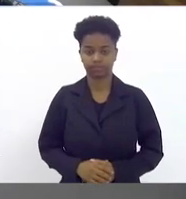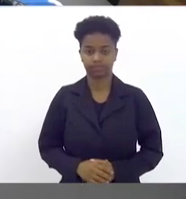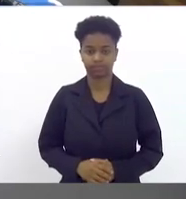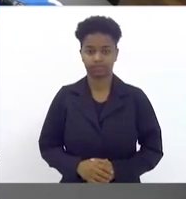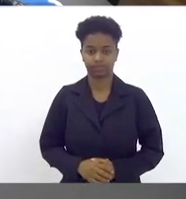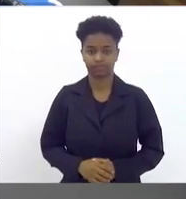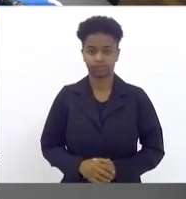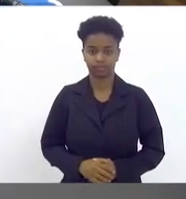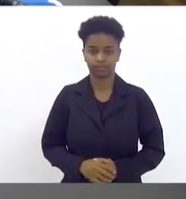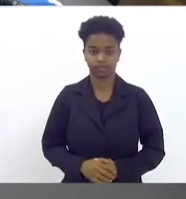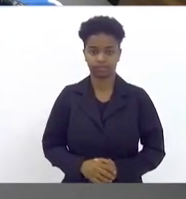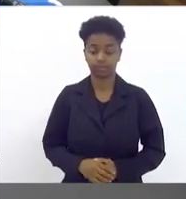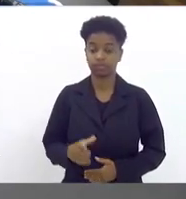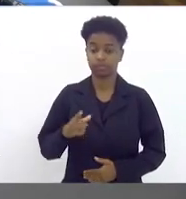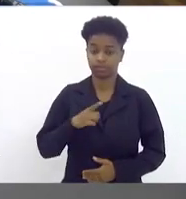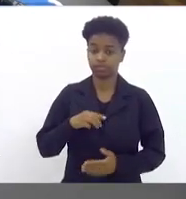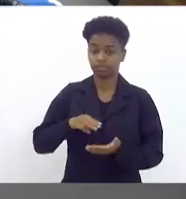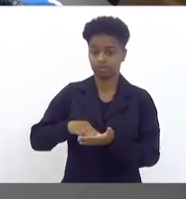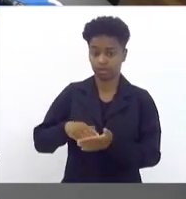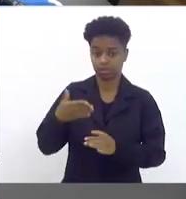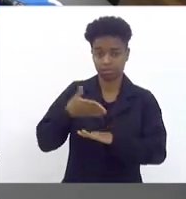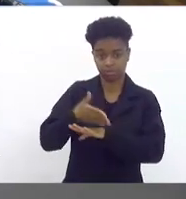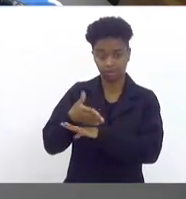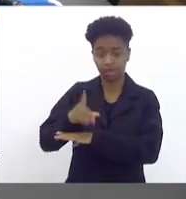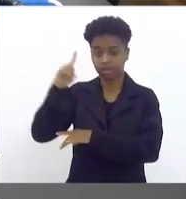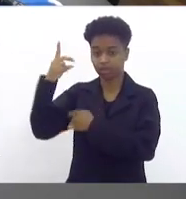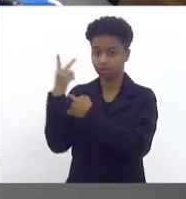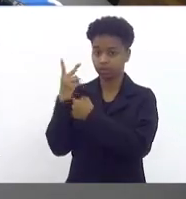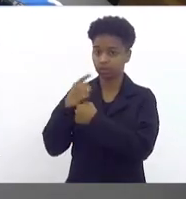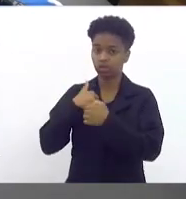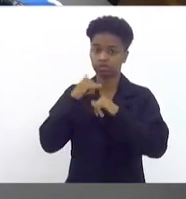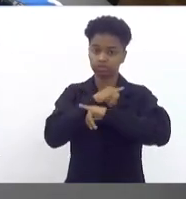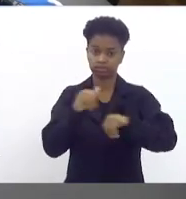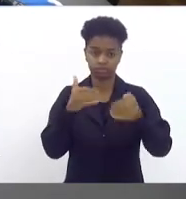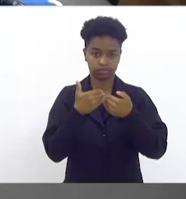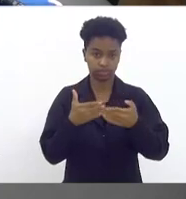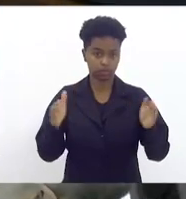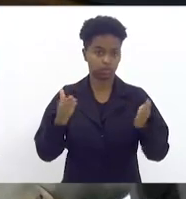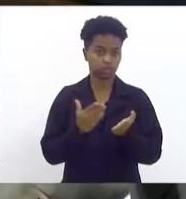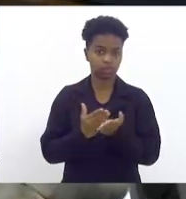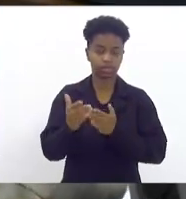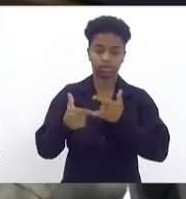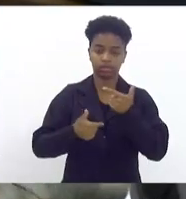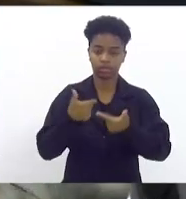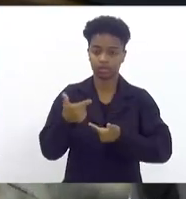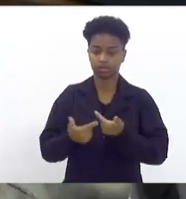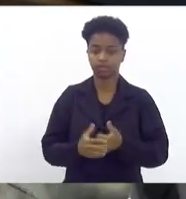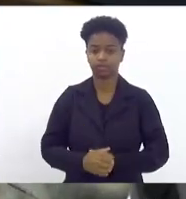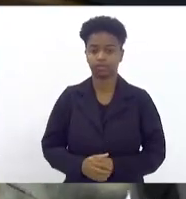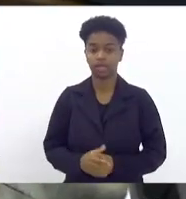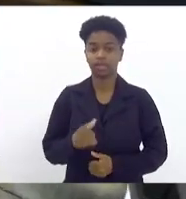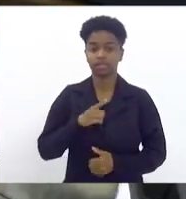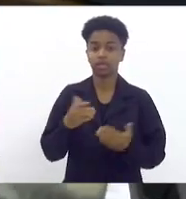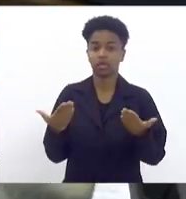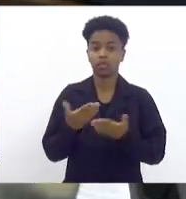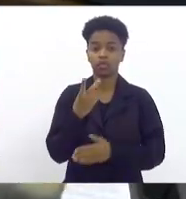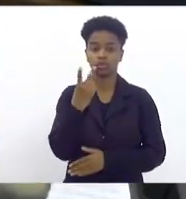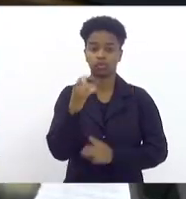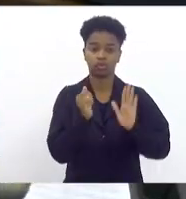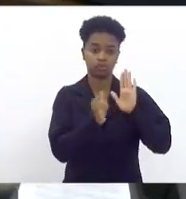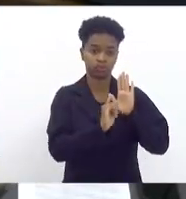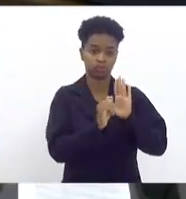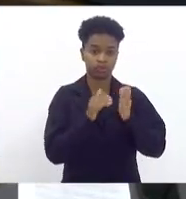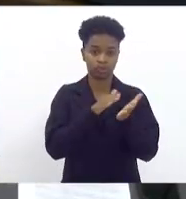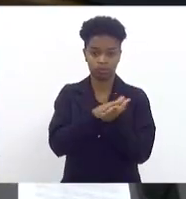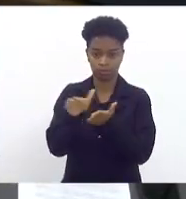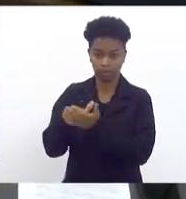E, havendo número legal, sobre a proteção de Deus, declaro abertos trabalhos. Hoje nós temos dois editais publicados, da